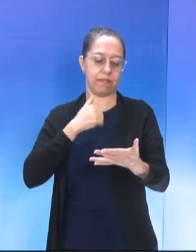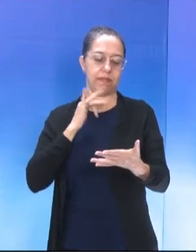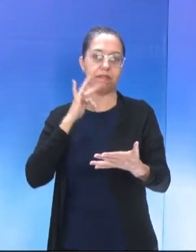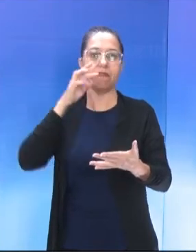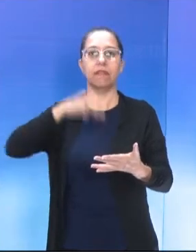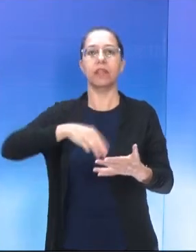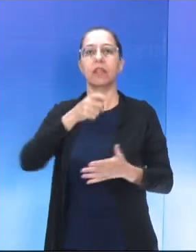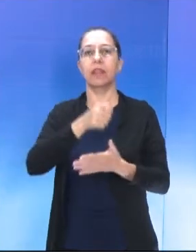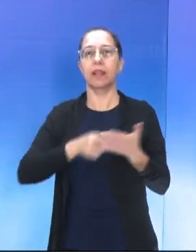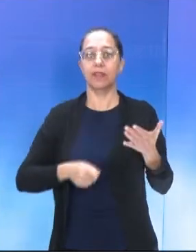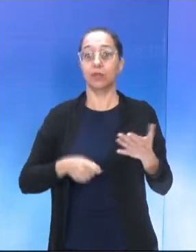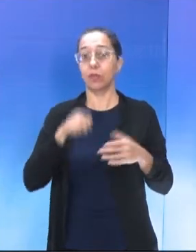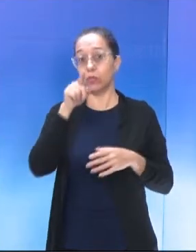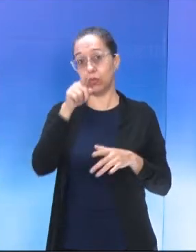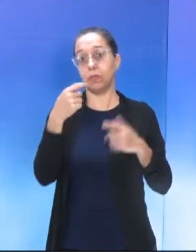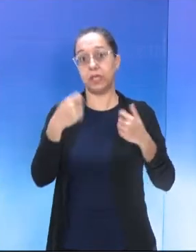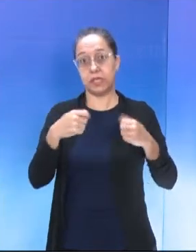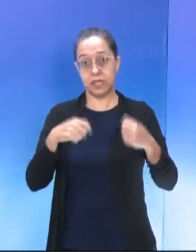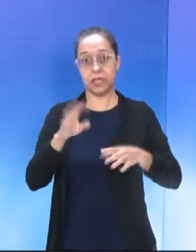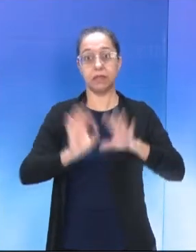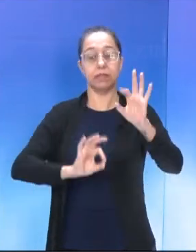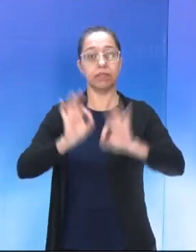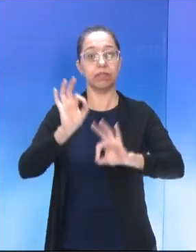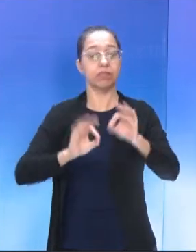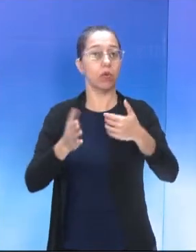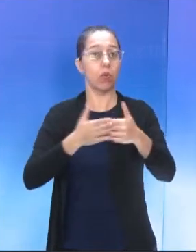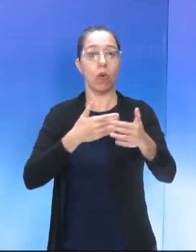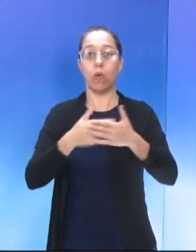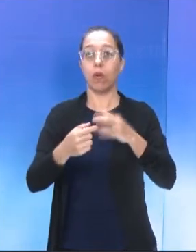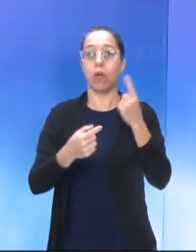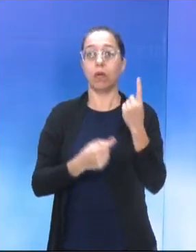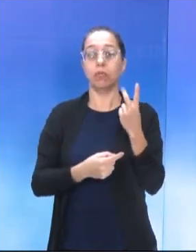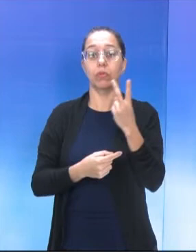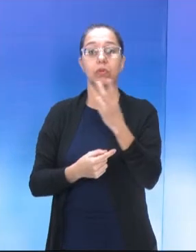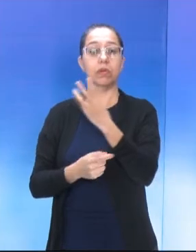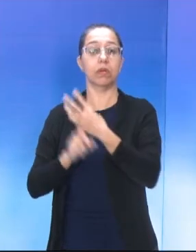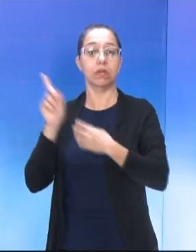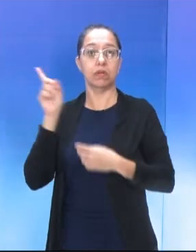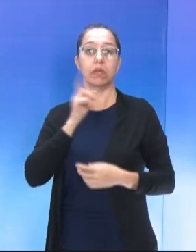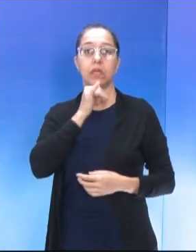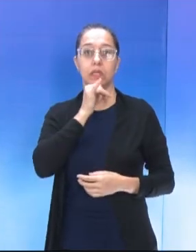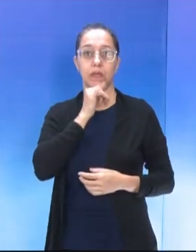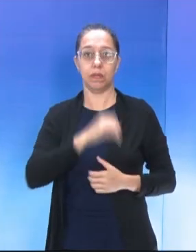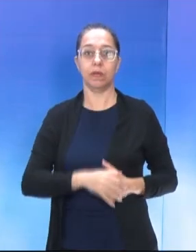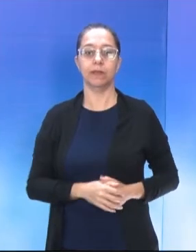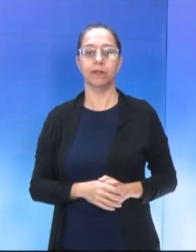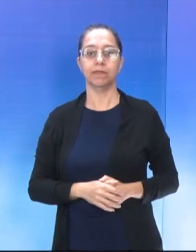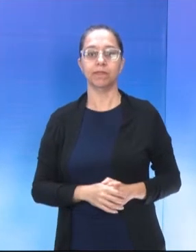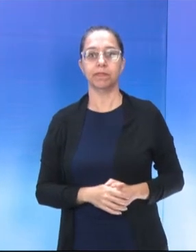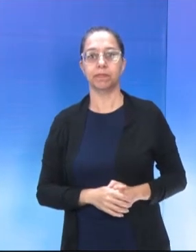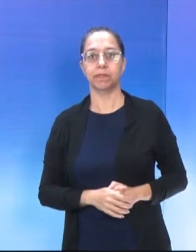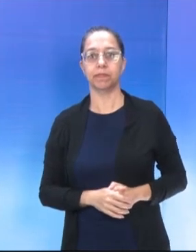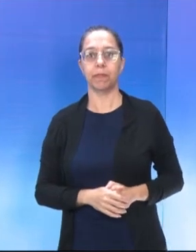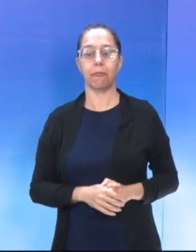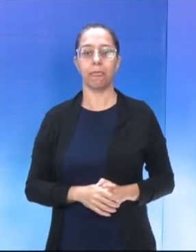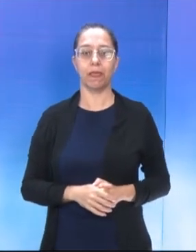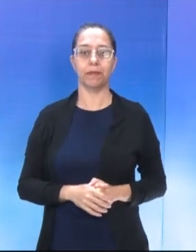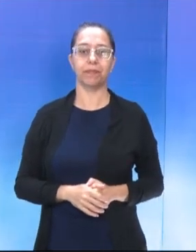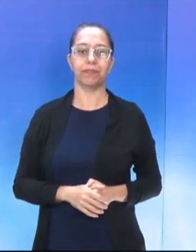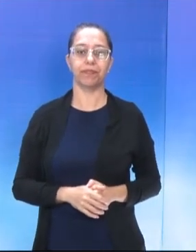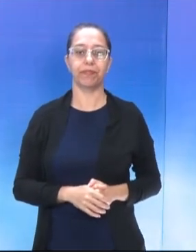você pode usar qualquer uma desses exemplos que eu deixei aí, ok? Enfim, portanto, logo,